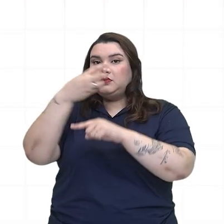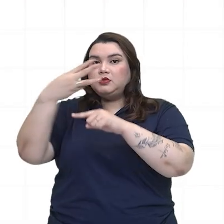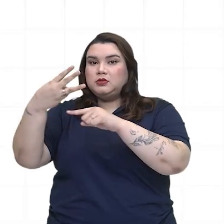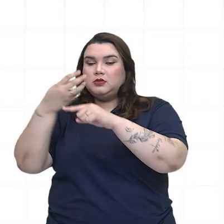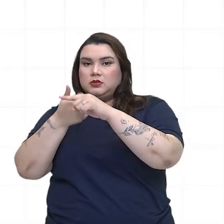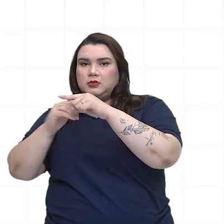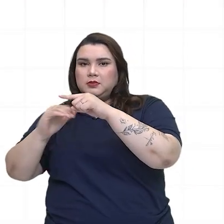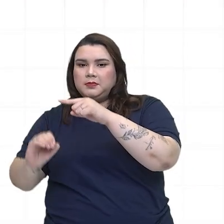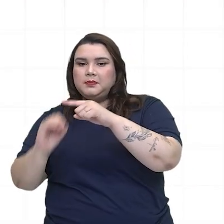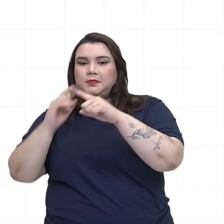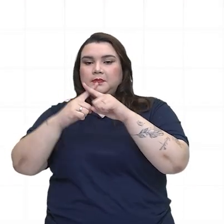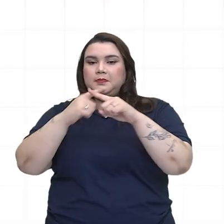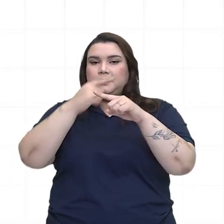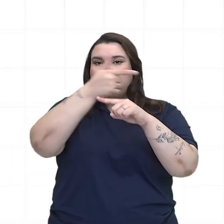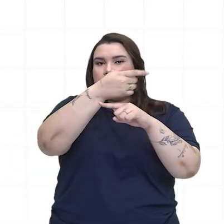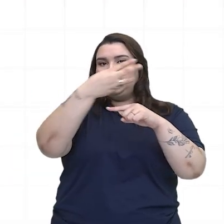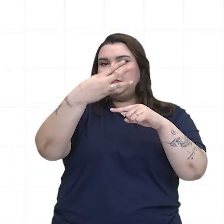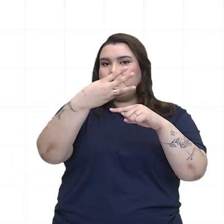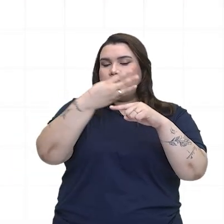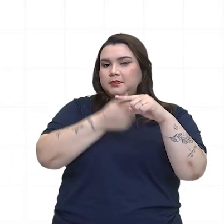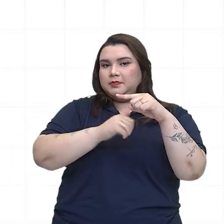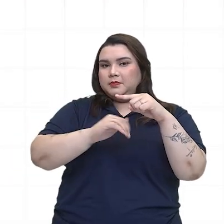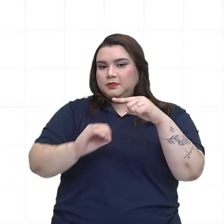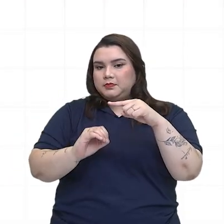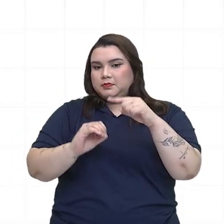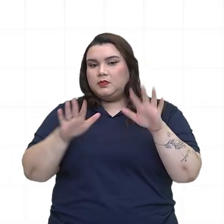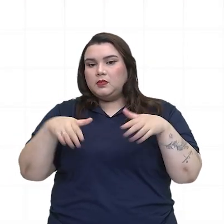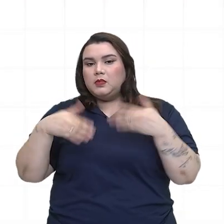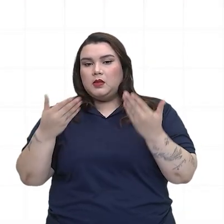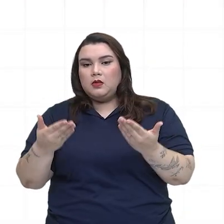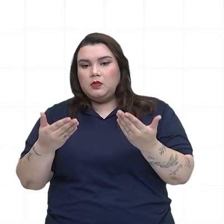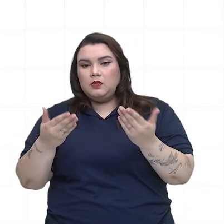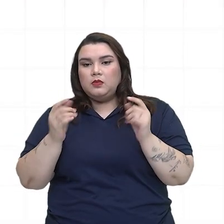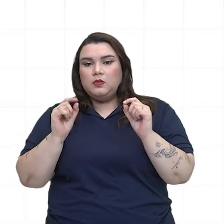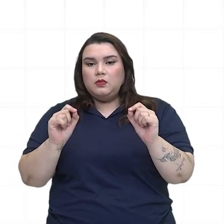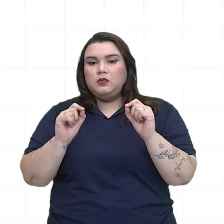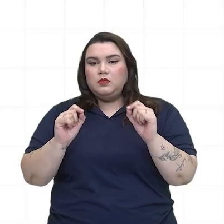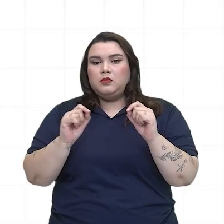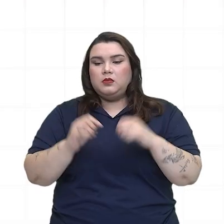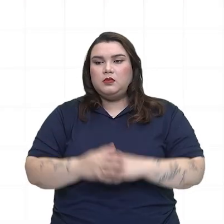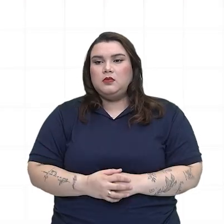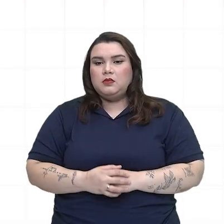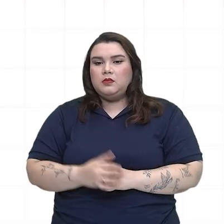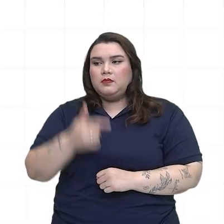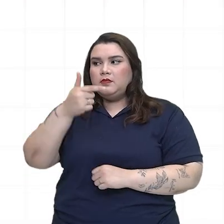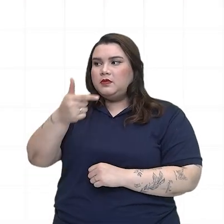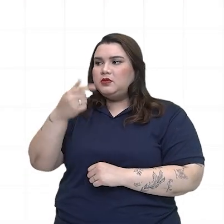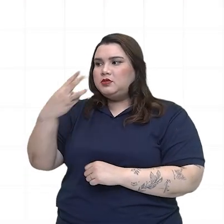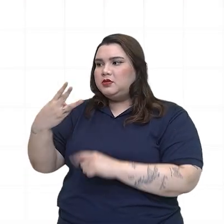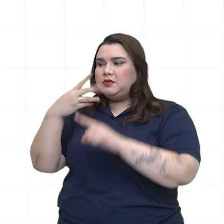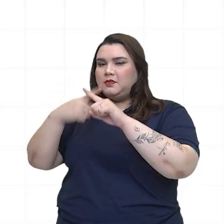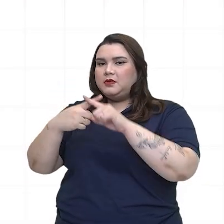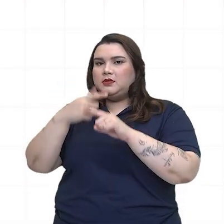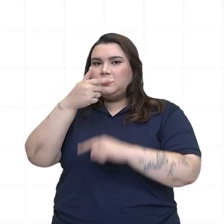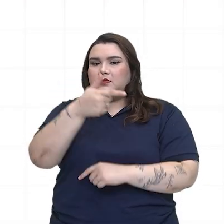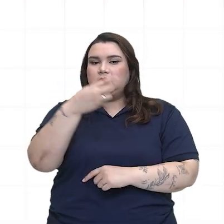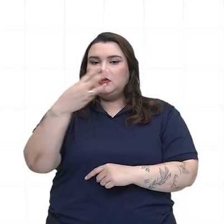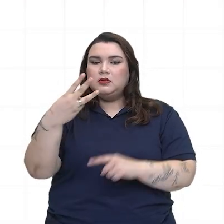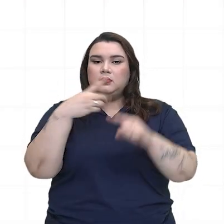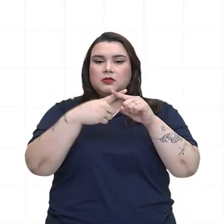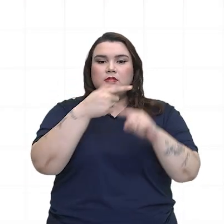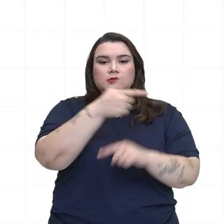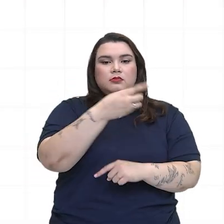23 vezes 10. Então, multiplicando aqui 23 por 23 por 23, vamos ver quanto vai